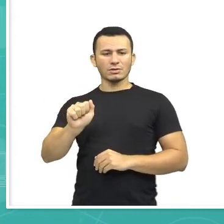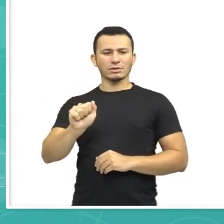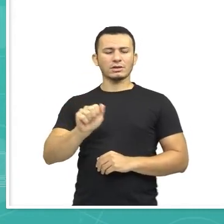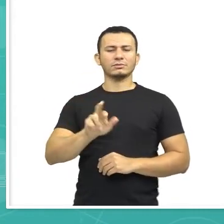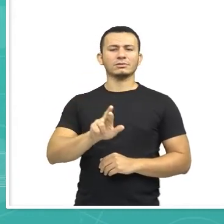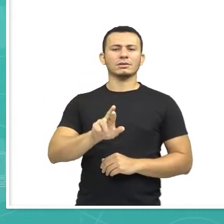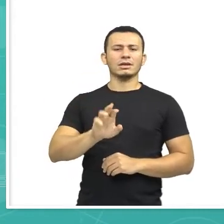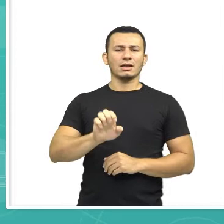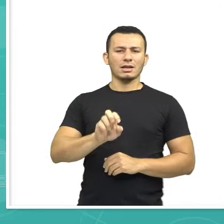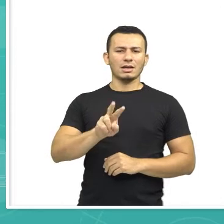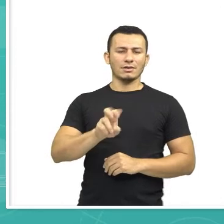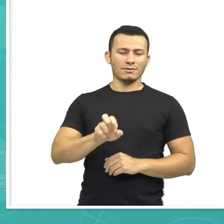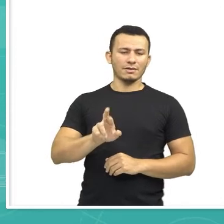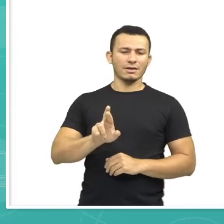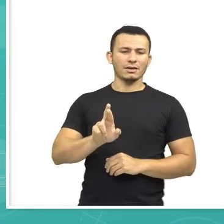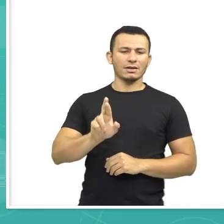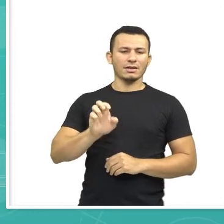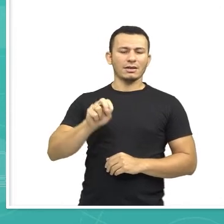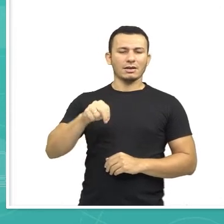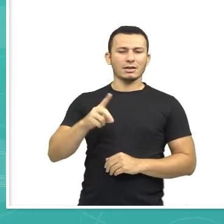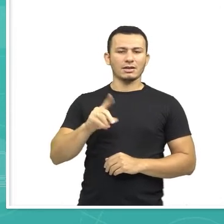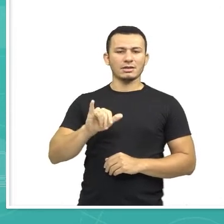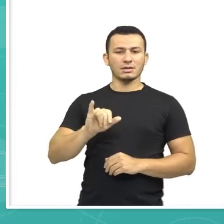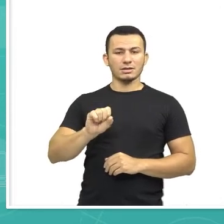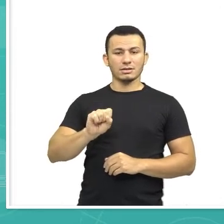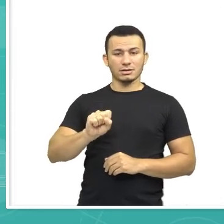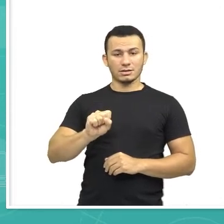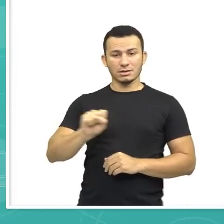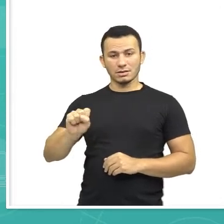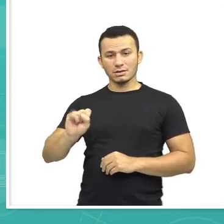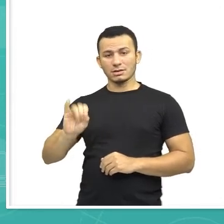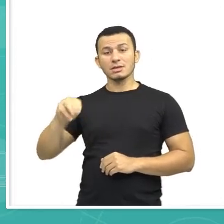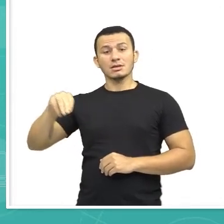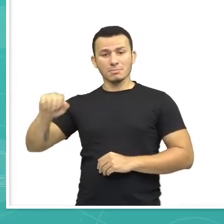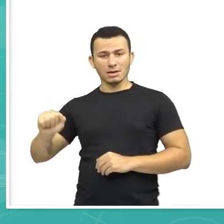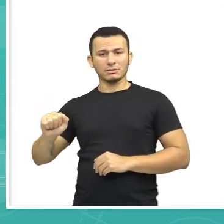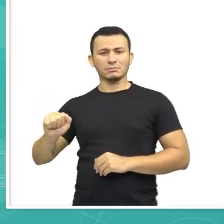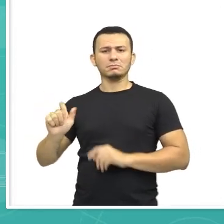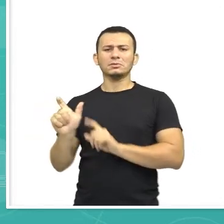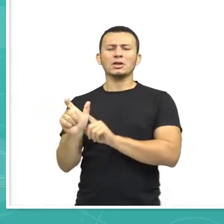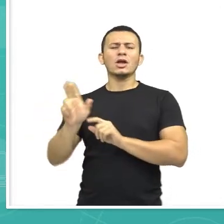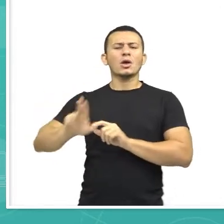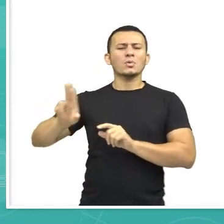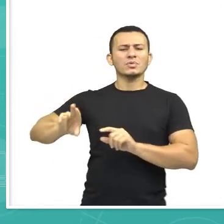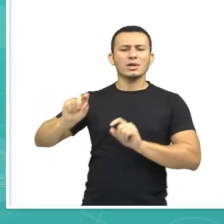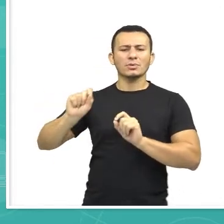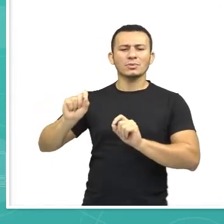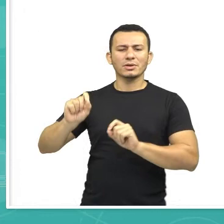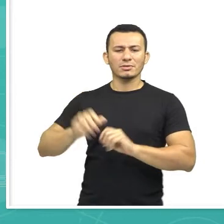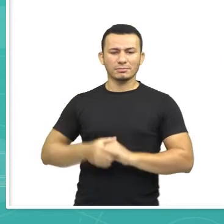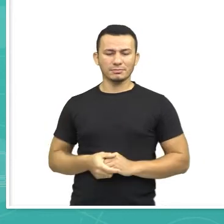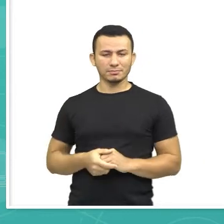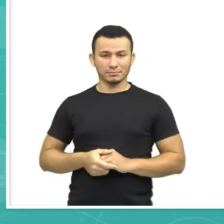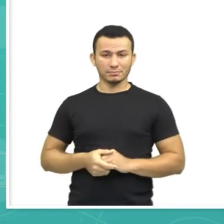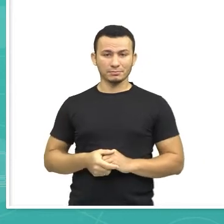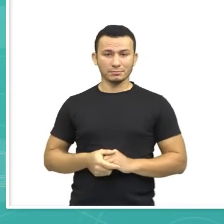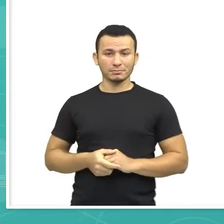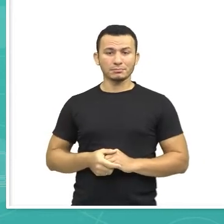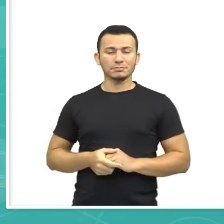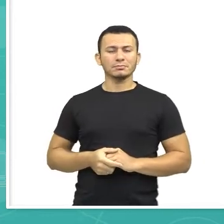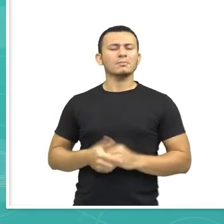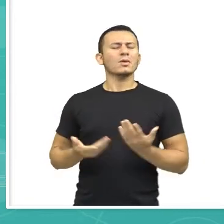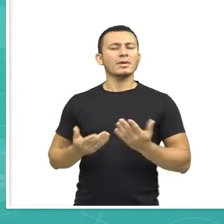Vossa Reverendíssima, o professor que quase se enrola também. Olha só, Vossa Reverendíssima, tá aqui, olha, no singular. Muito bem,